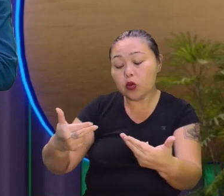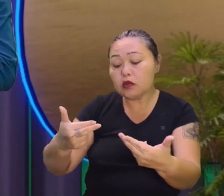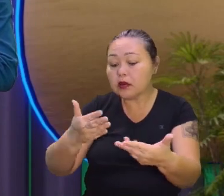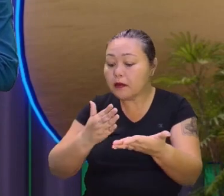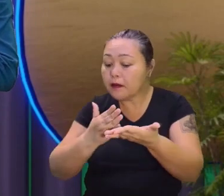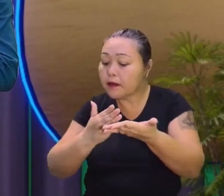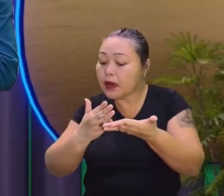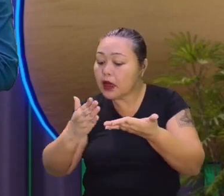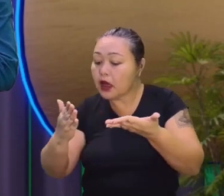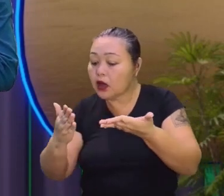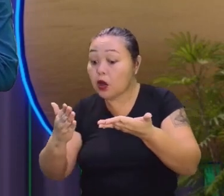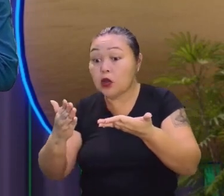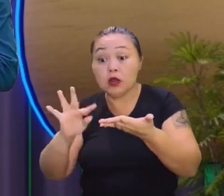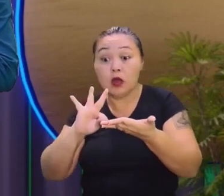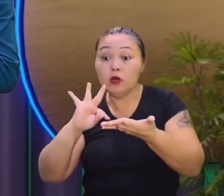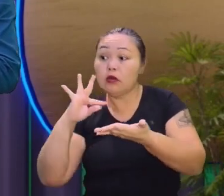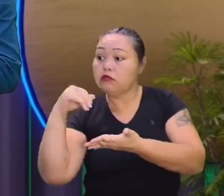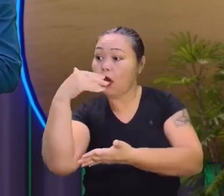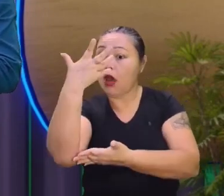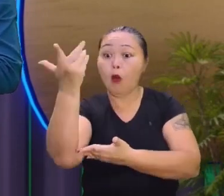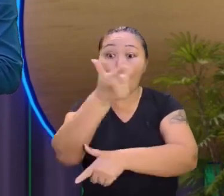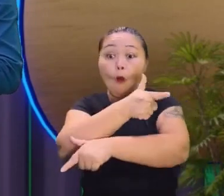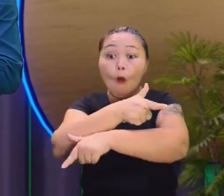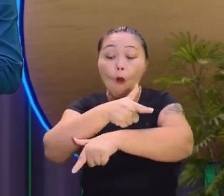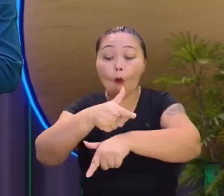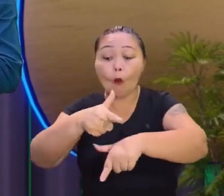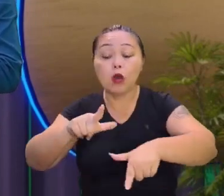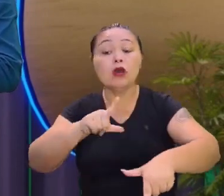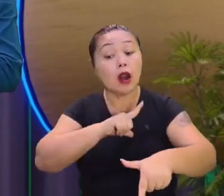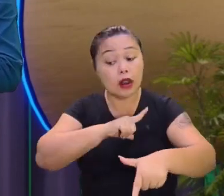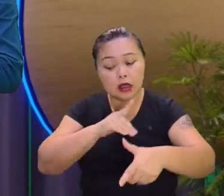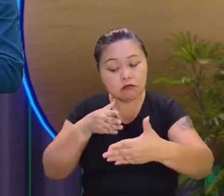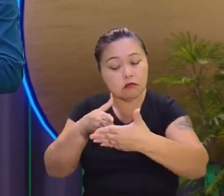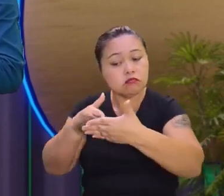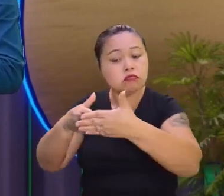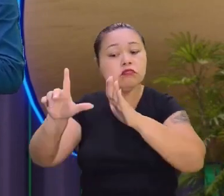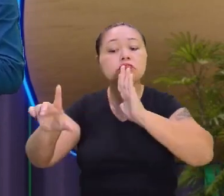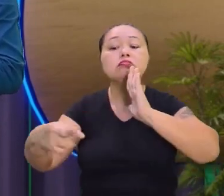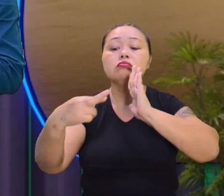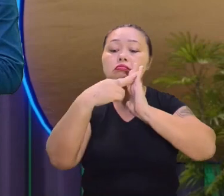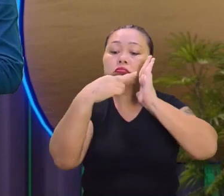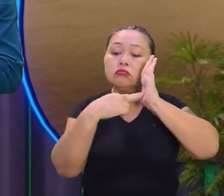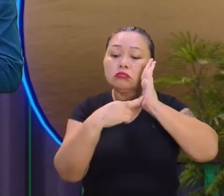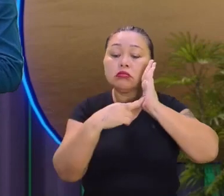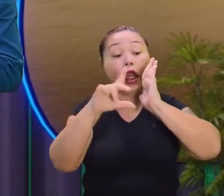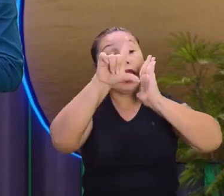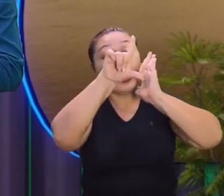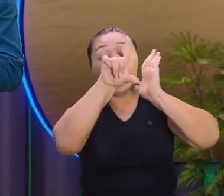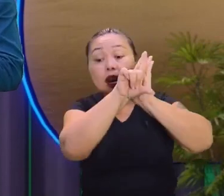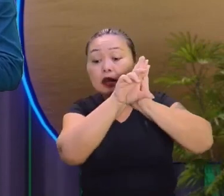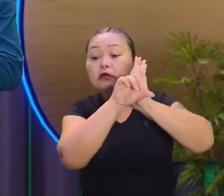parcial. Não destrua tudo, né? Existem ali limites, regras. A legislação estabelece